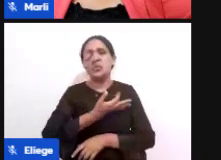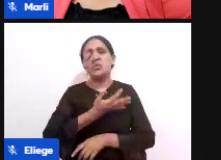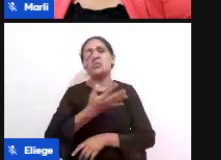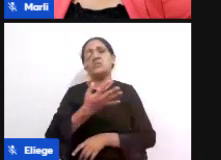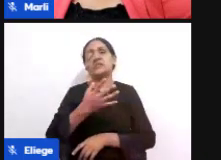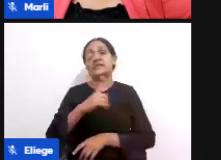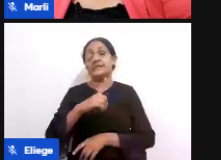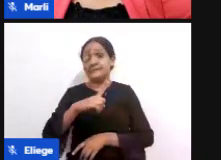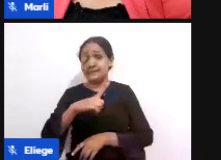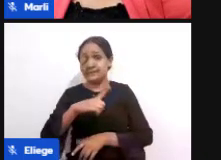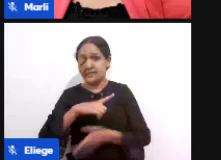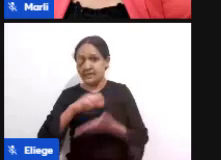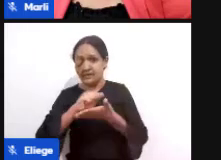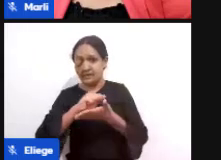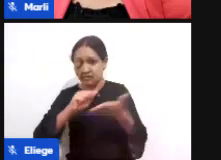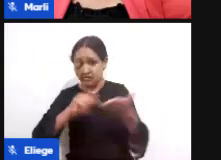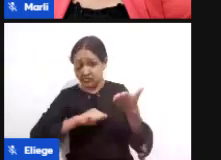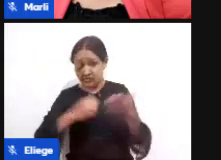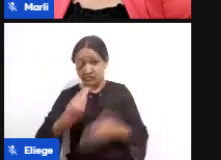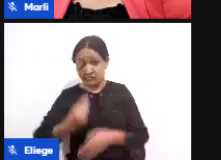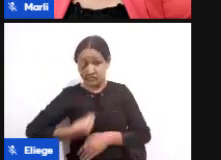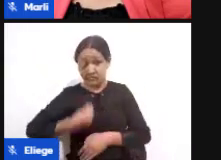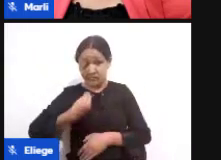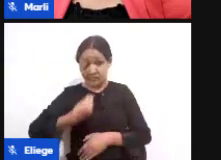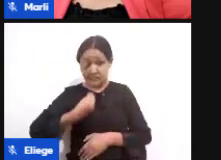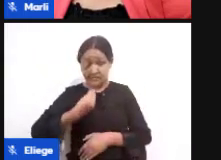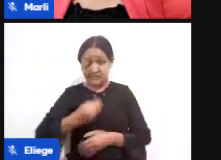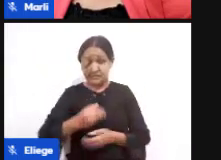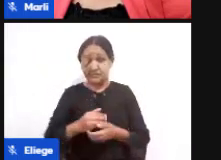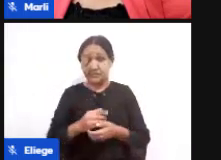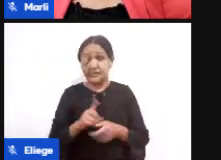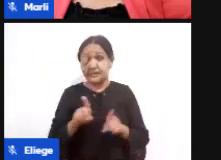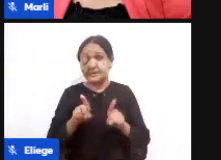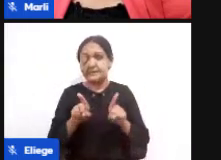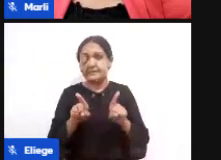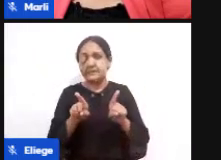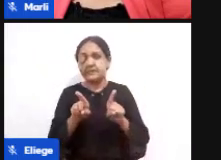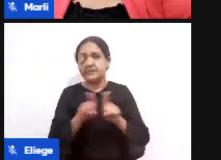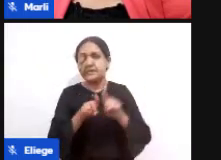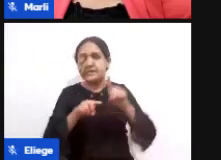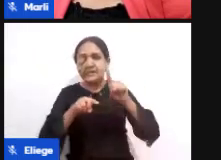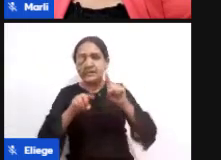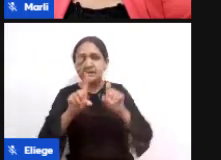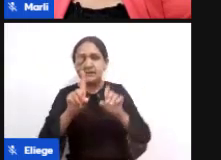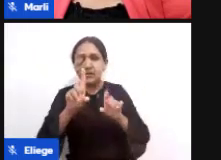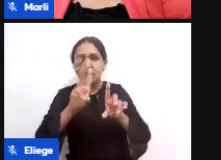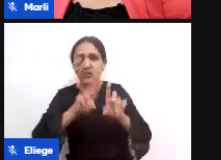de rotina, né? Esse material, ele